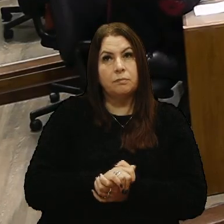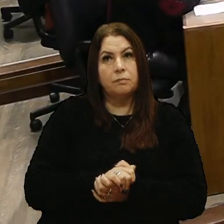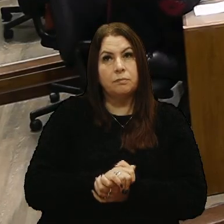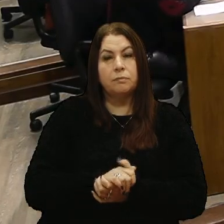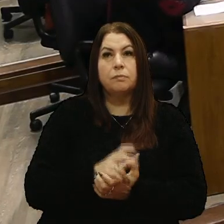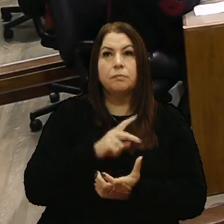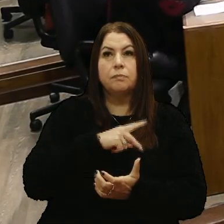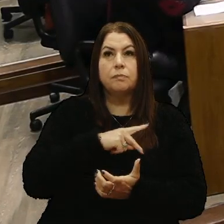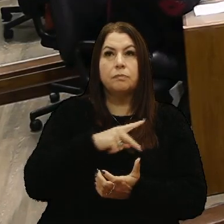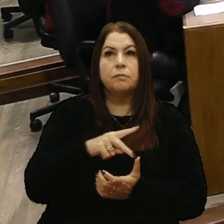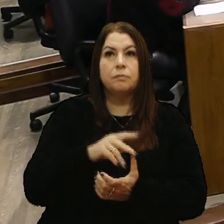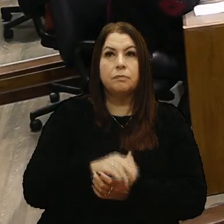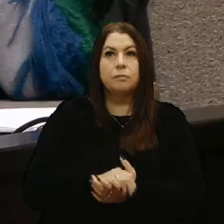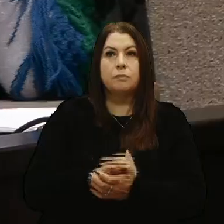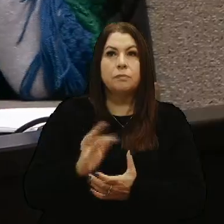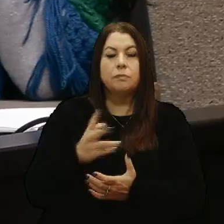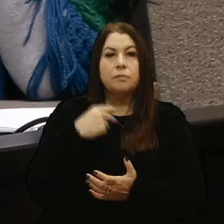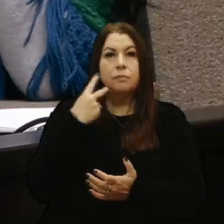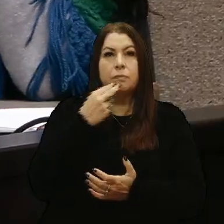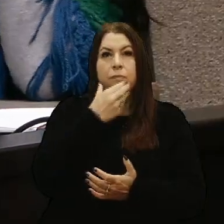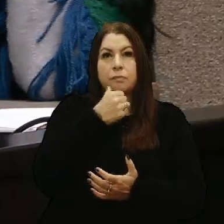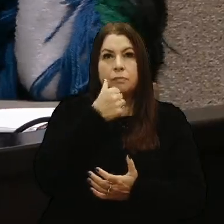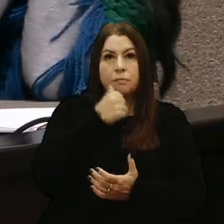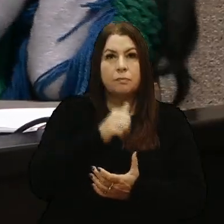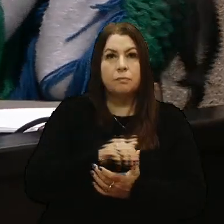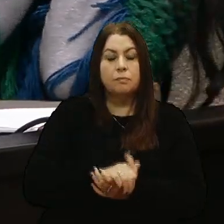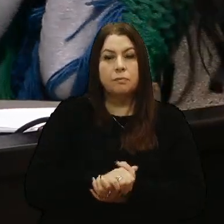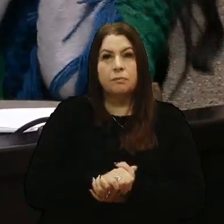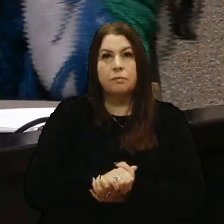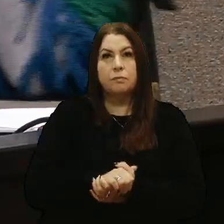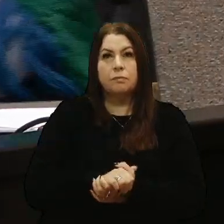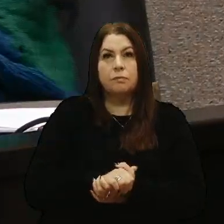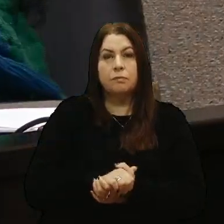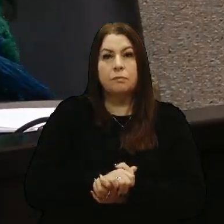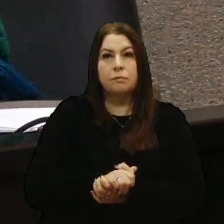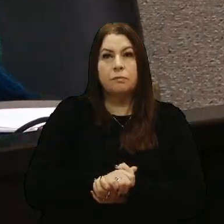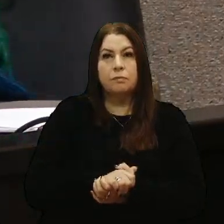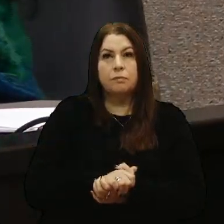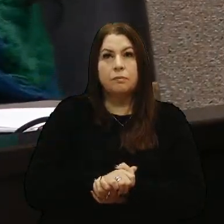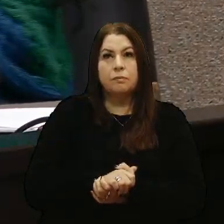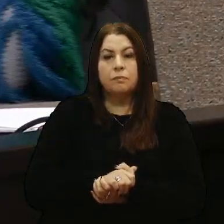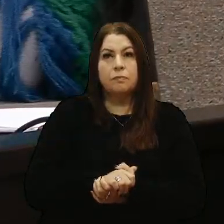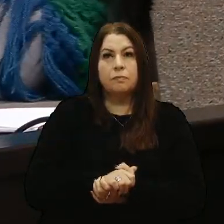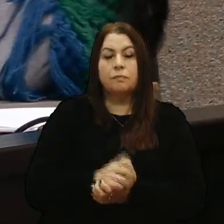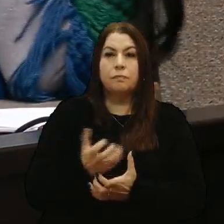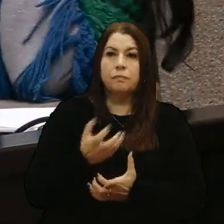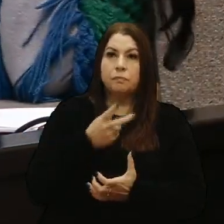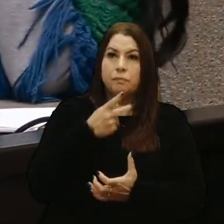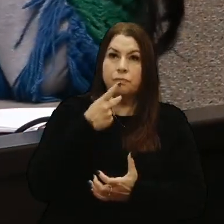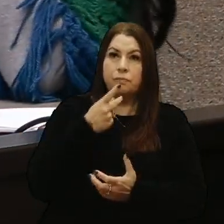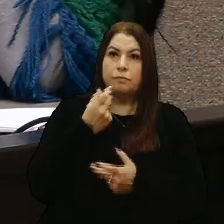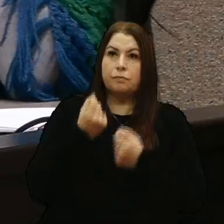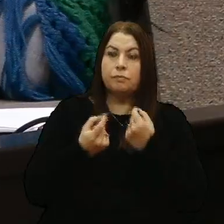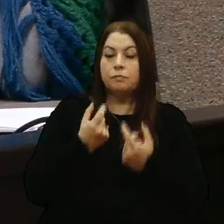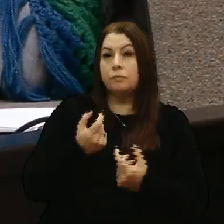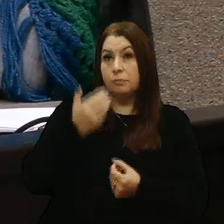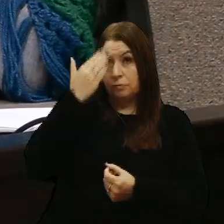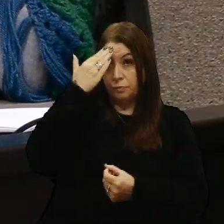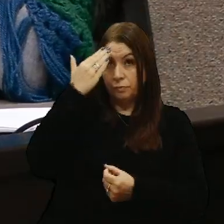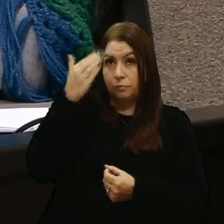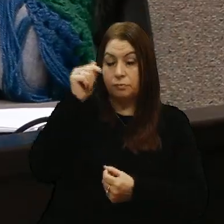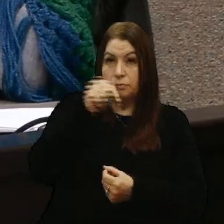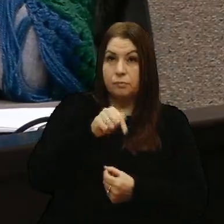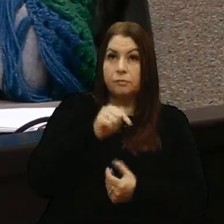Senhor presidente, senhores vereadores, eu queria fazer alguns